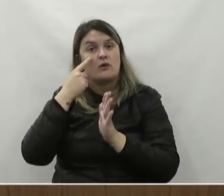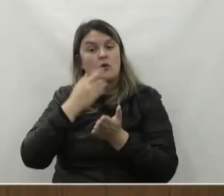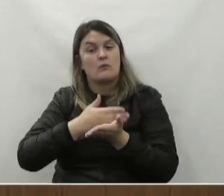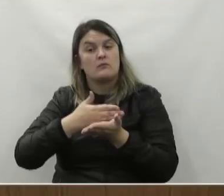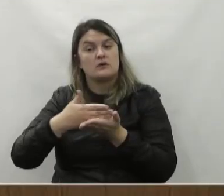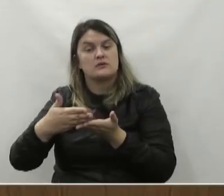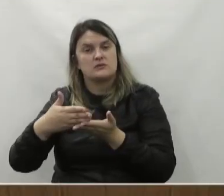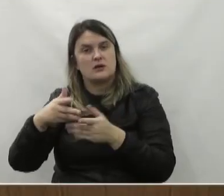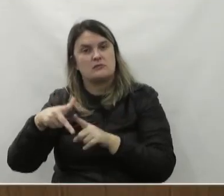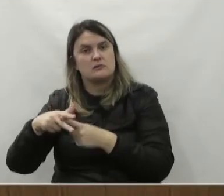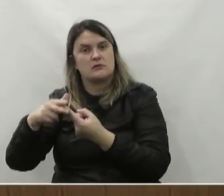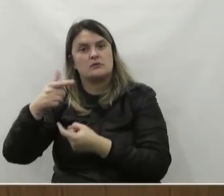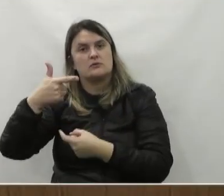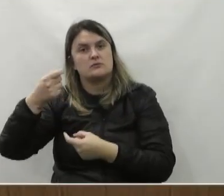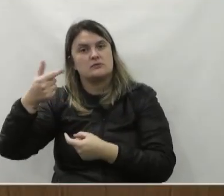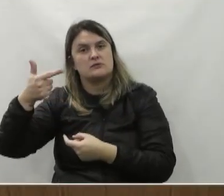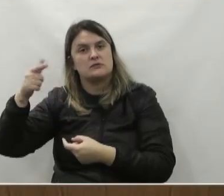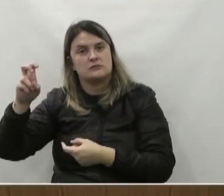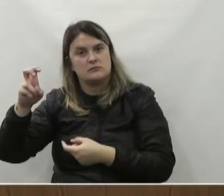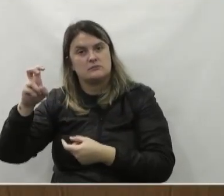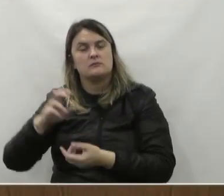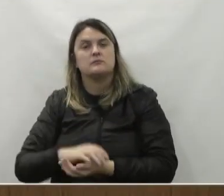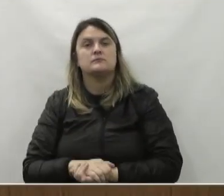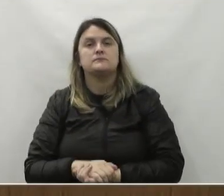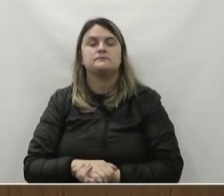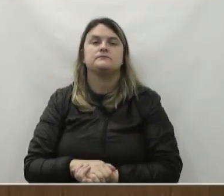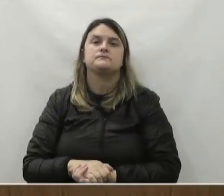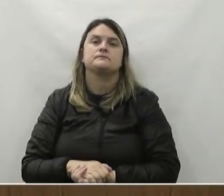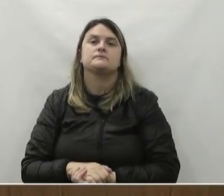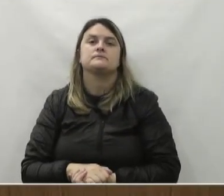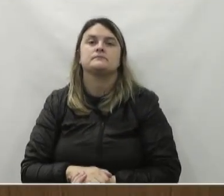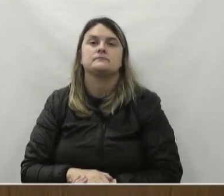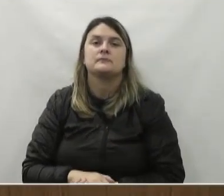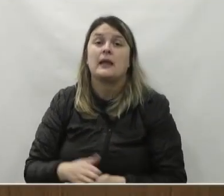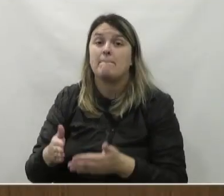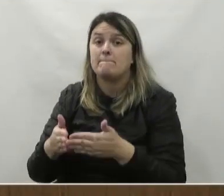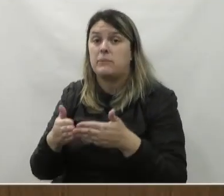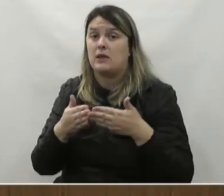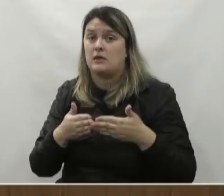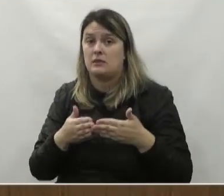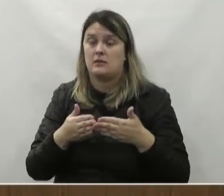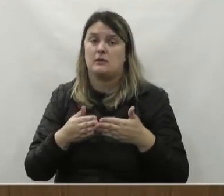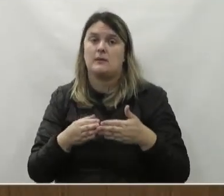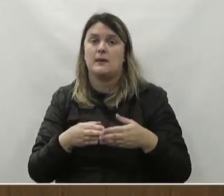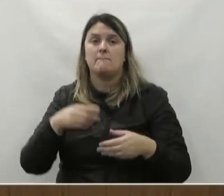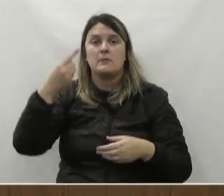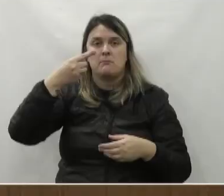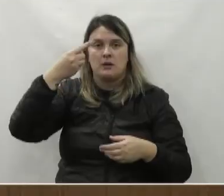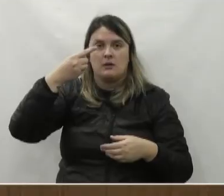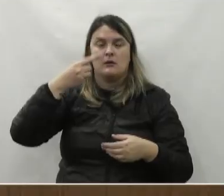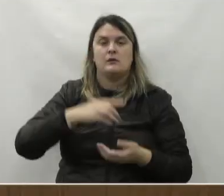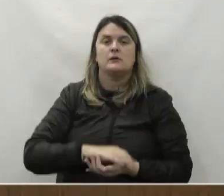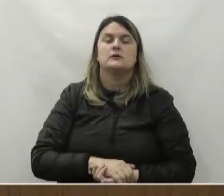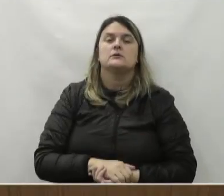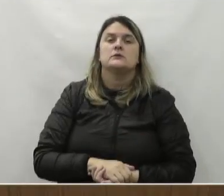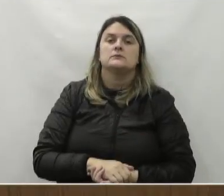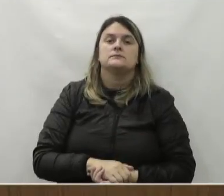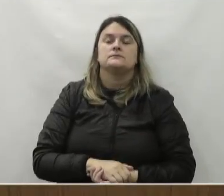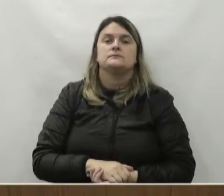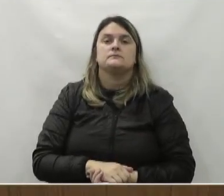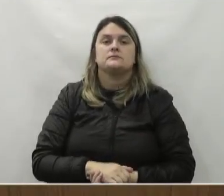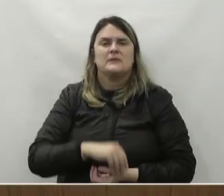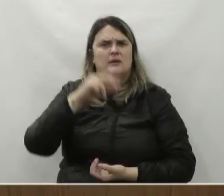das obras em 2025. Requer-se, primeiro, que o